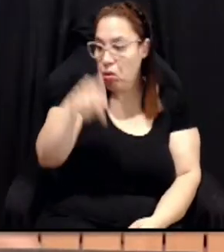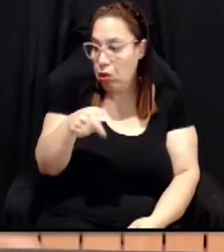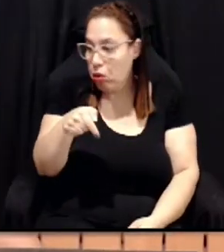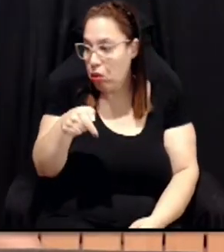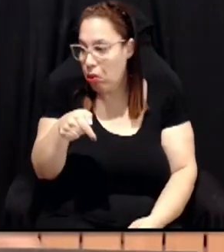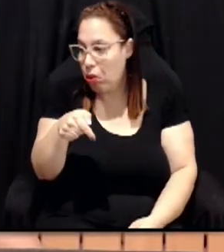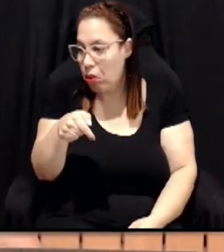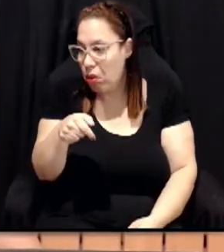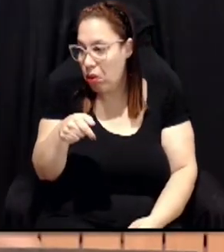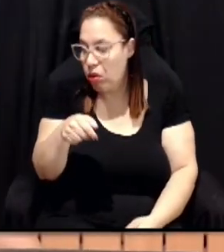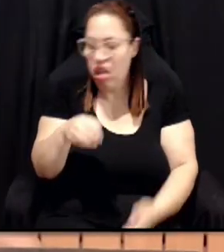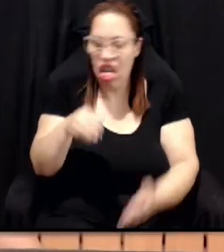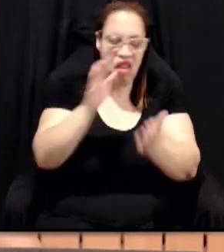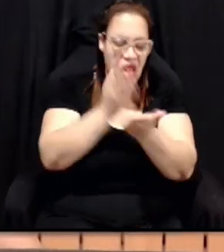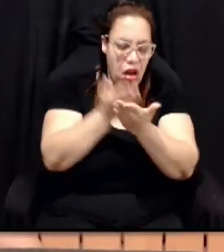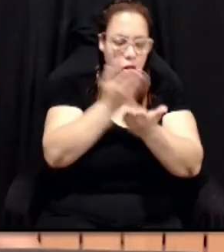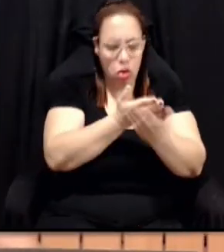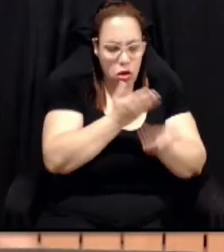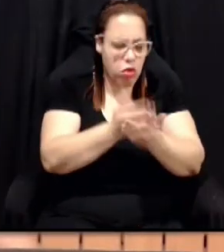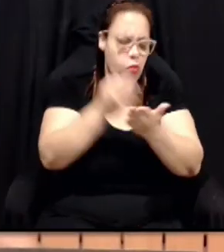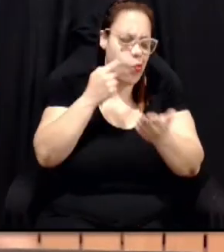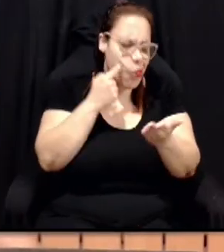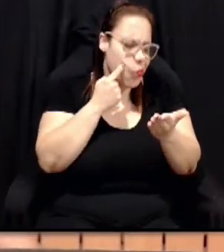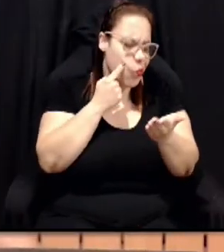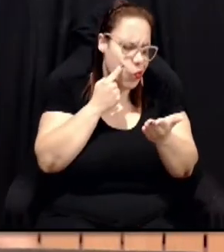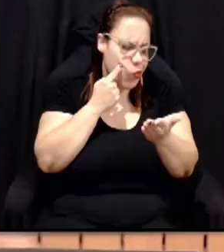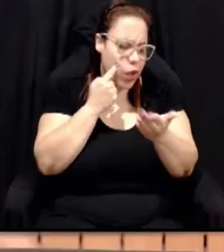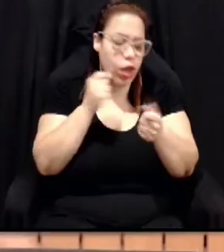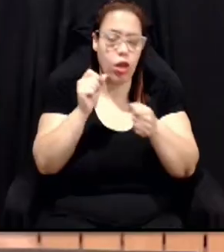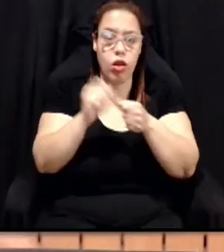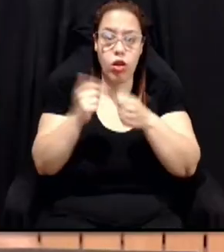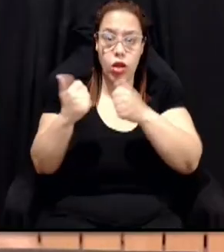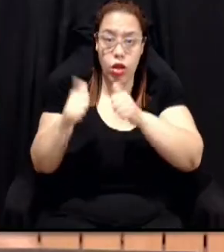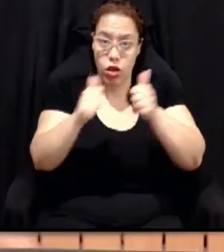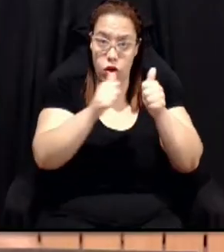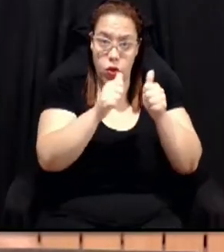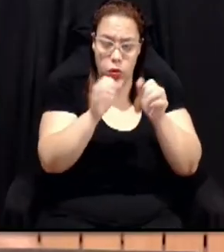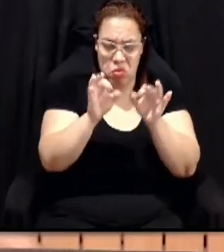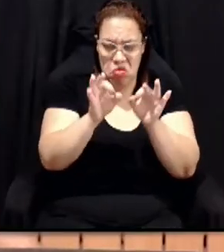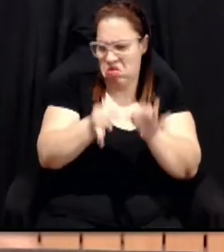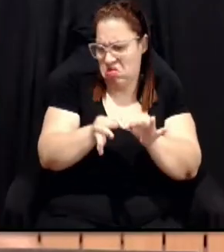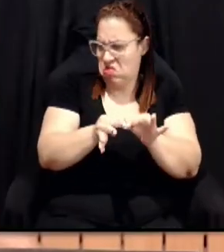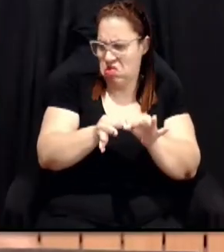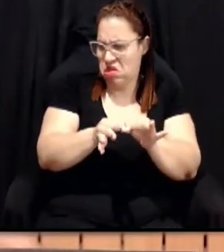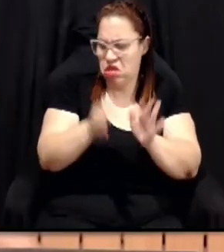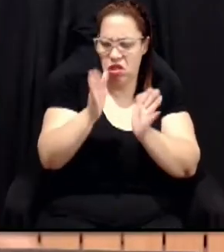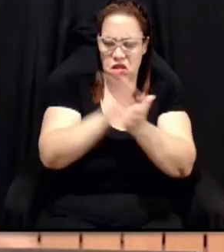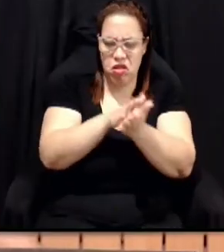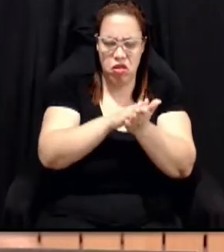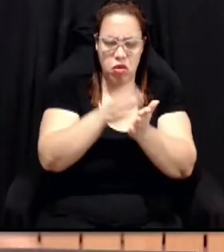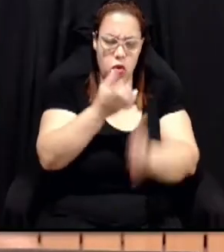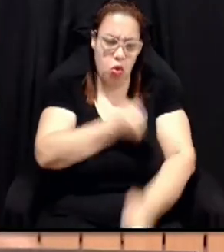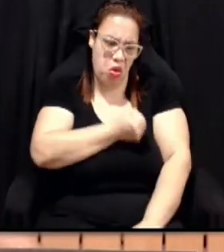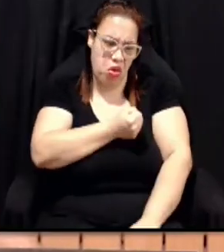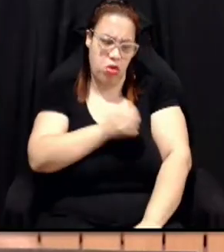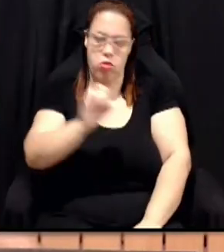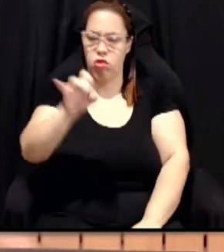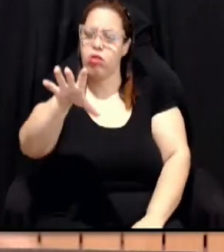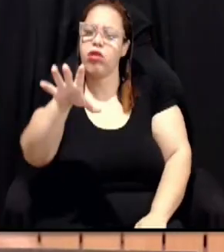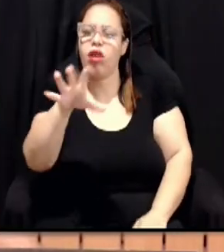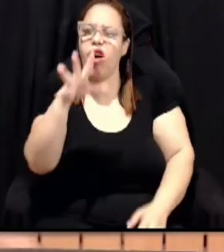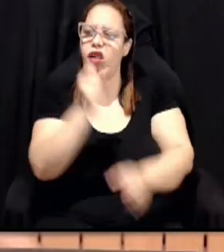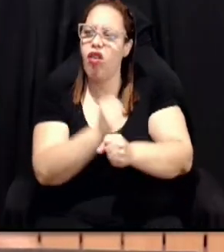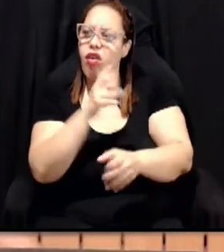debruçar, ela não tem que fazer uma análise fria, somente olhando as contas, os números. Até